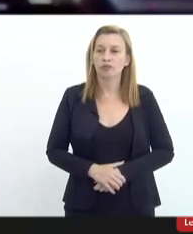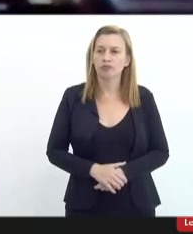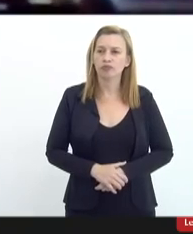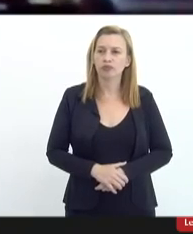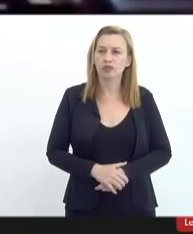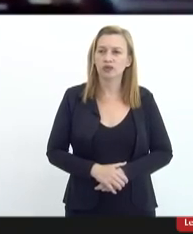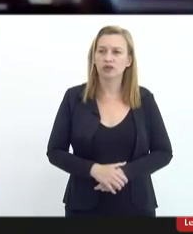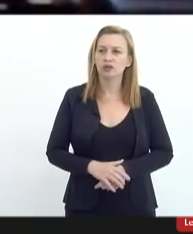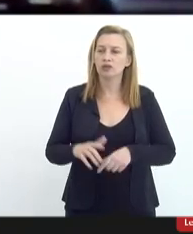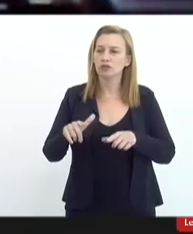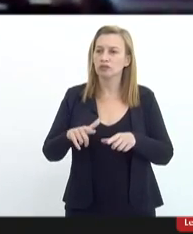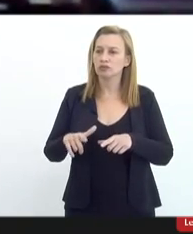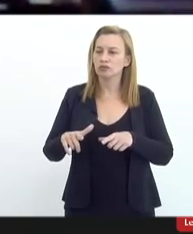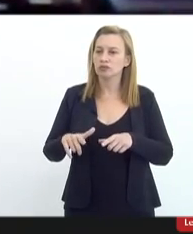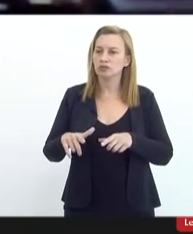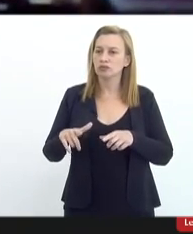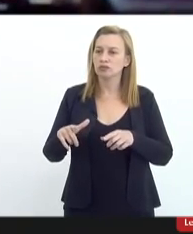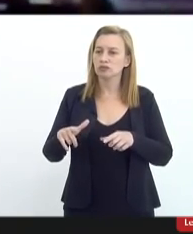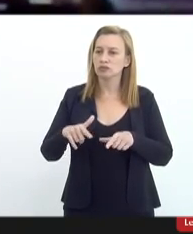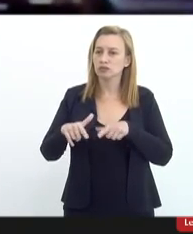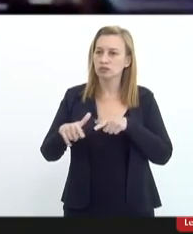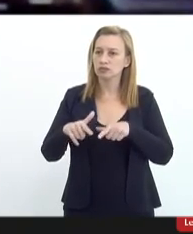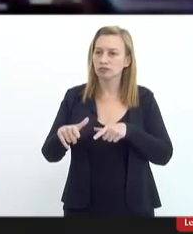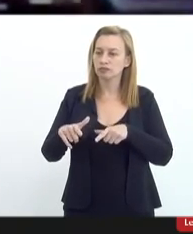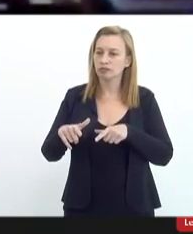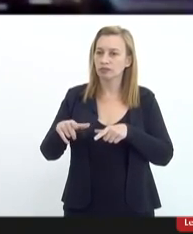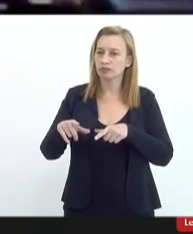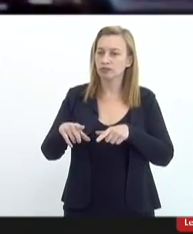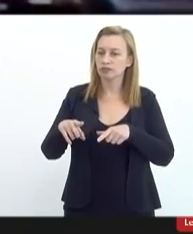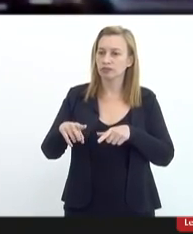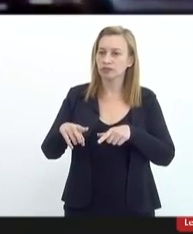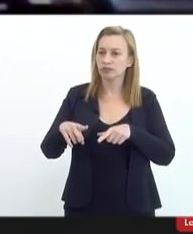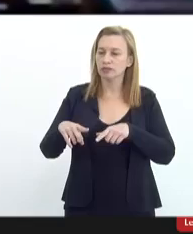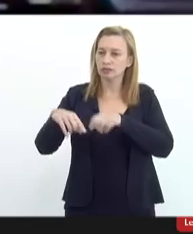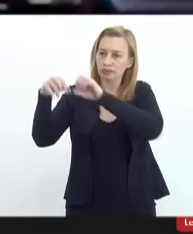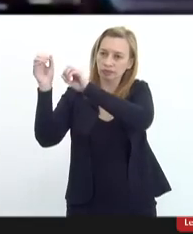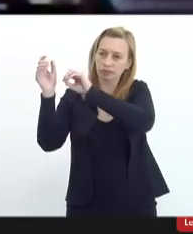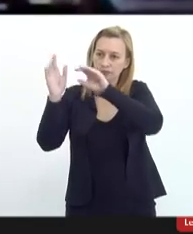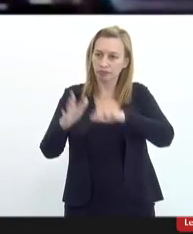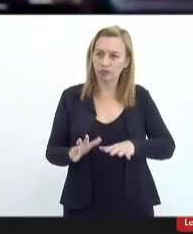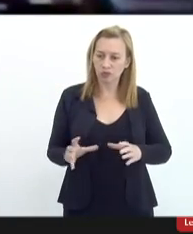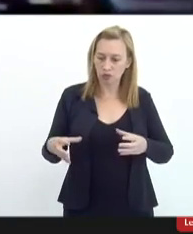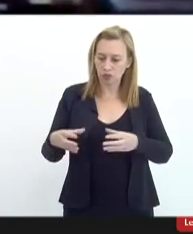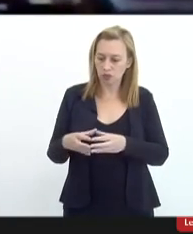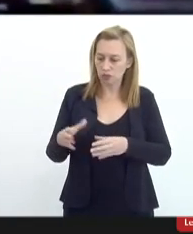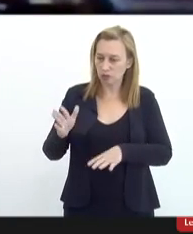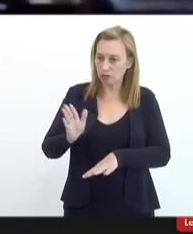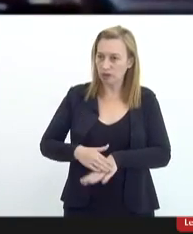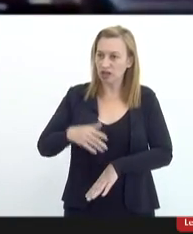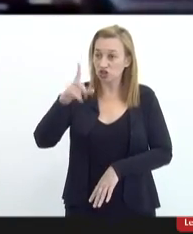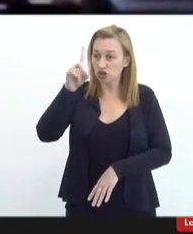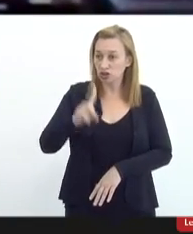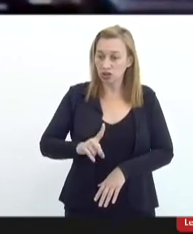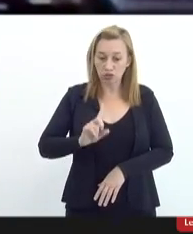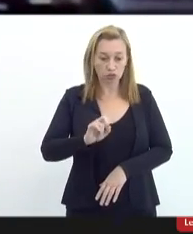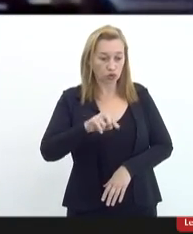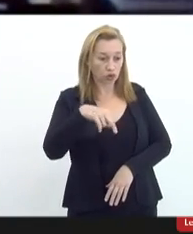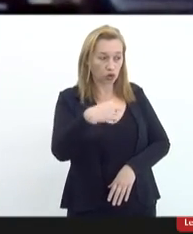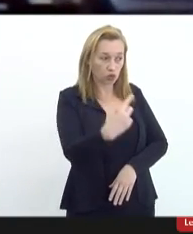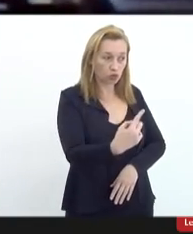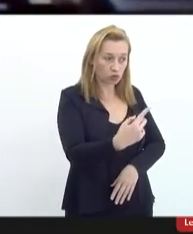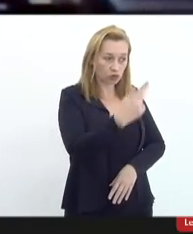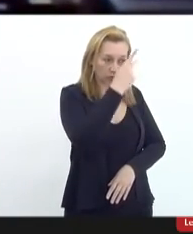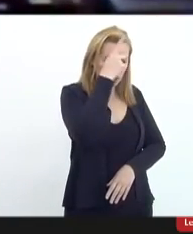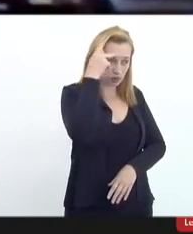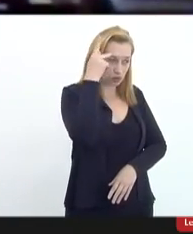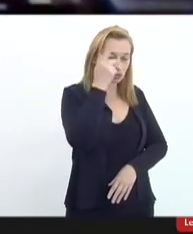obra divina, um determinado grupo de pessoas tem mais direito sobre as outras, que faz